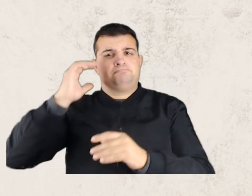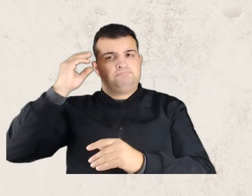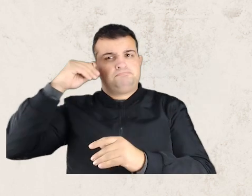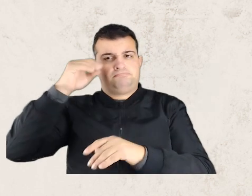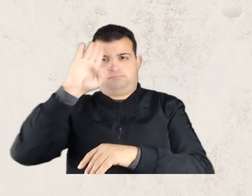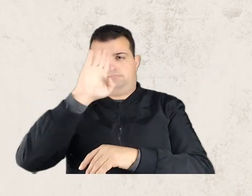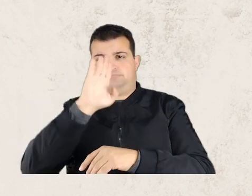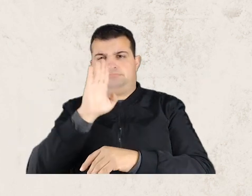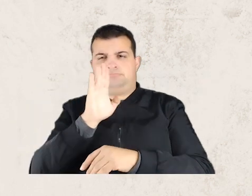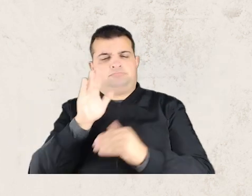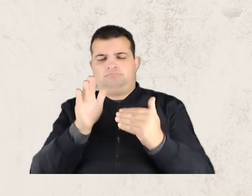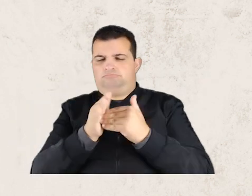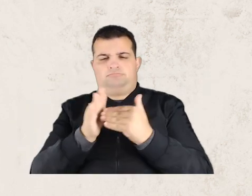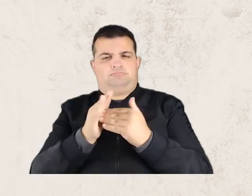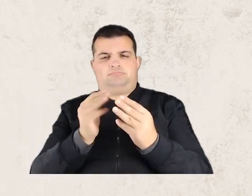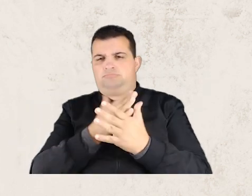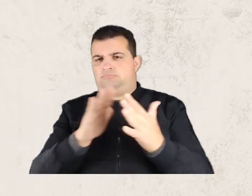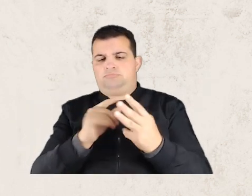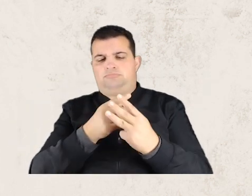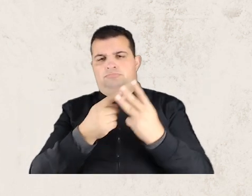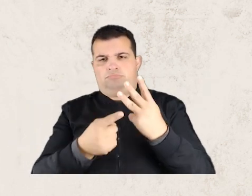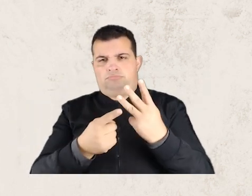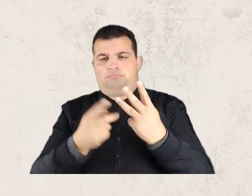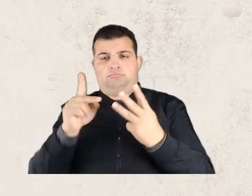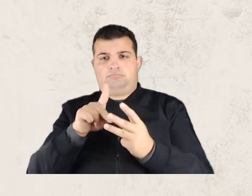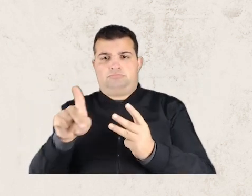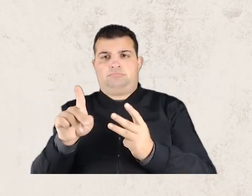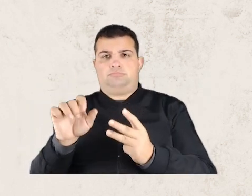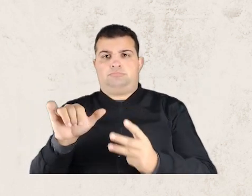psicologia servir à sociedade brasileira.